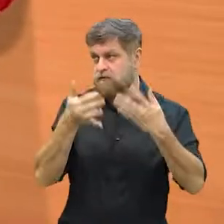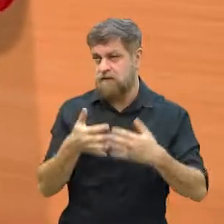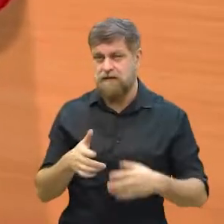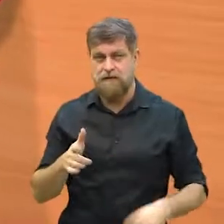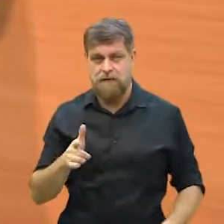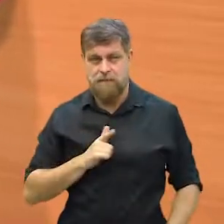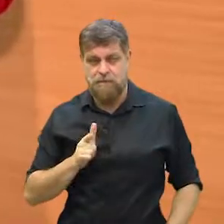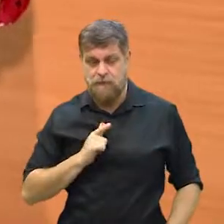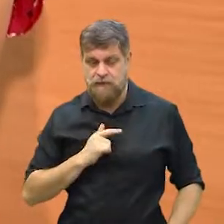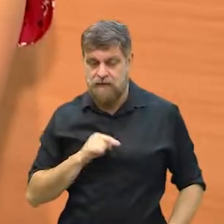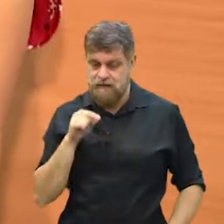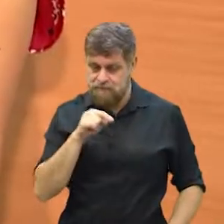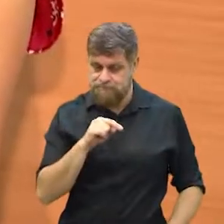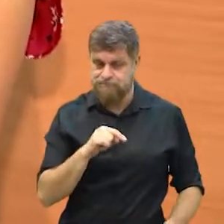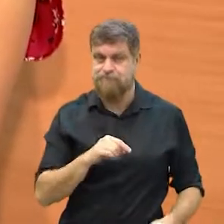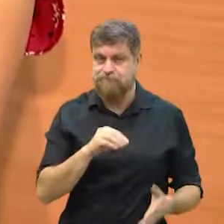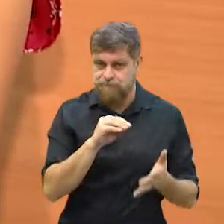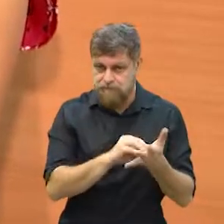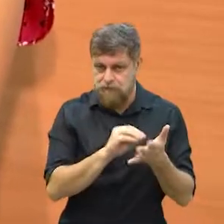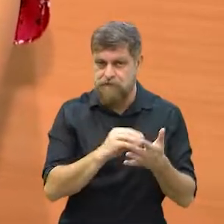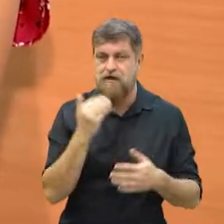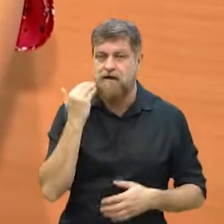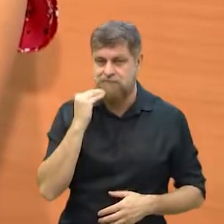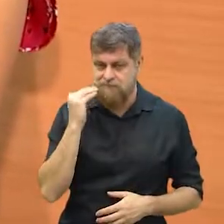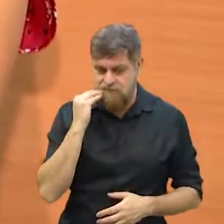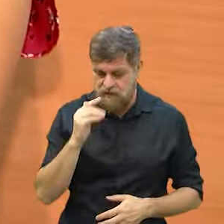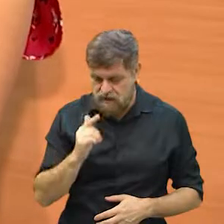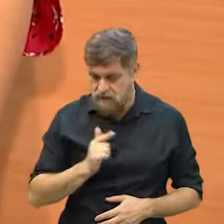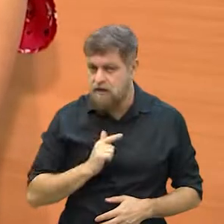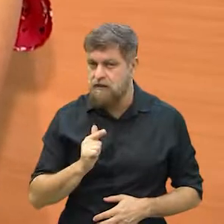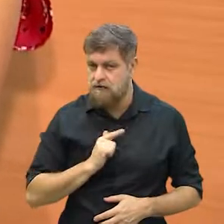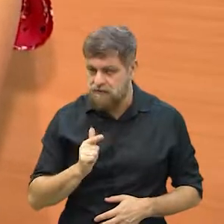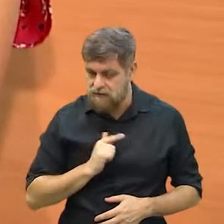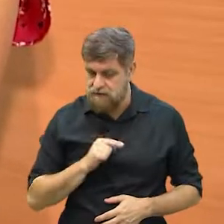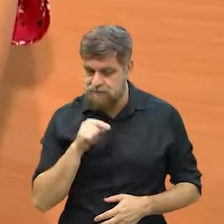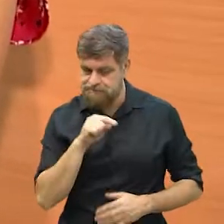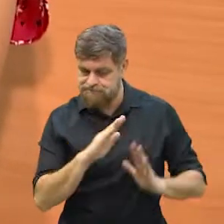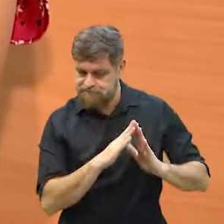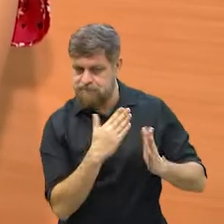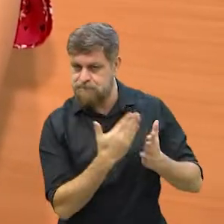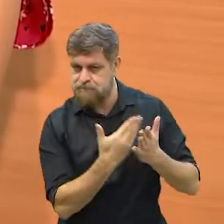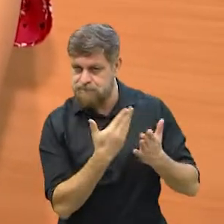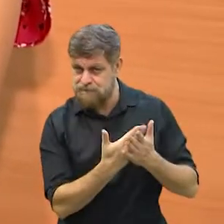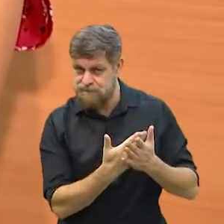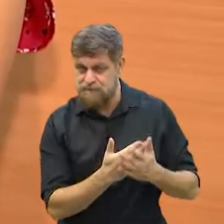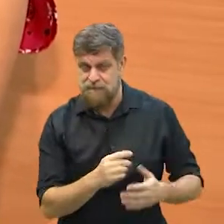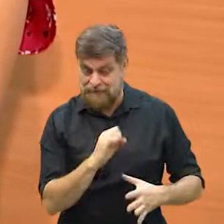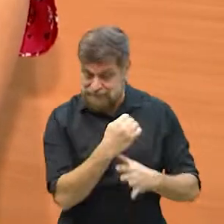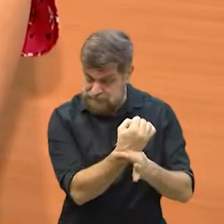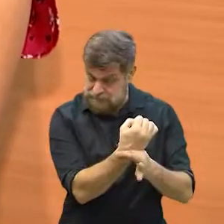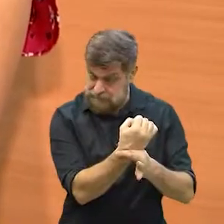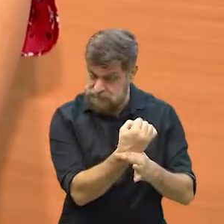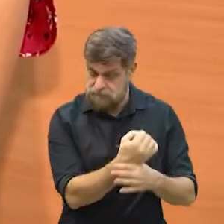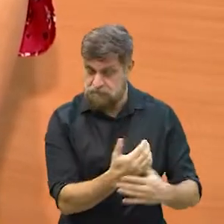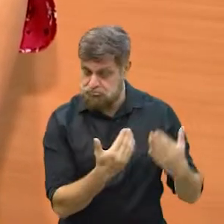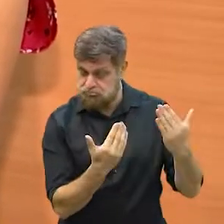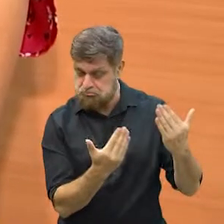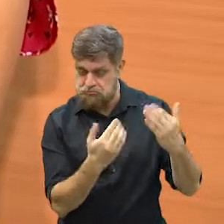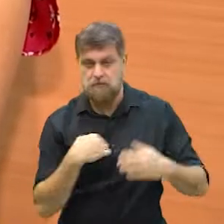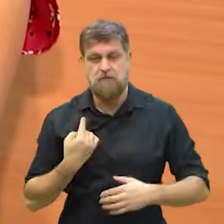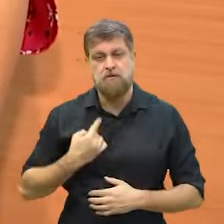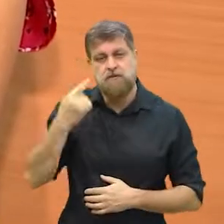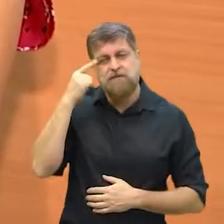assim, existem vários buracos nesse processo de protocolos, né? Até porque quando a gente está falando